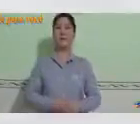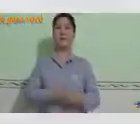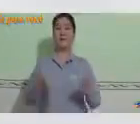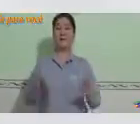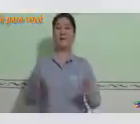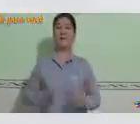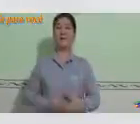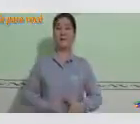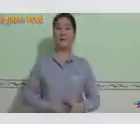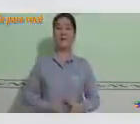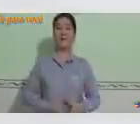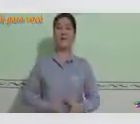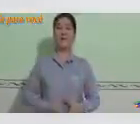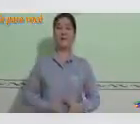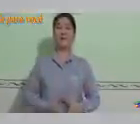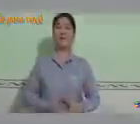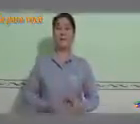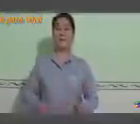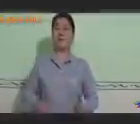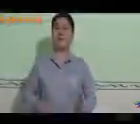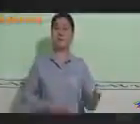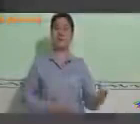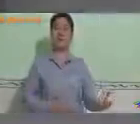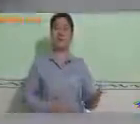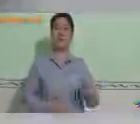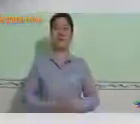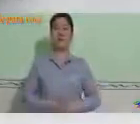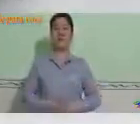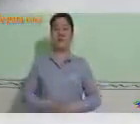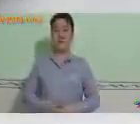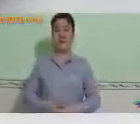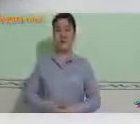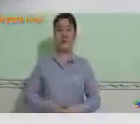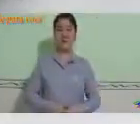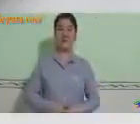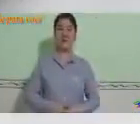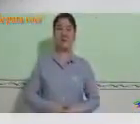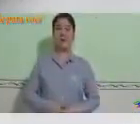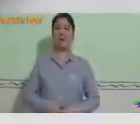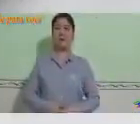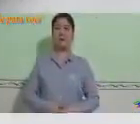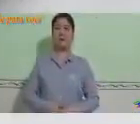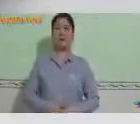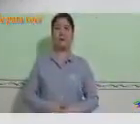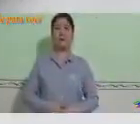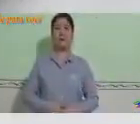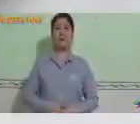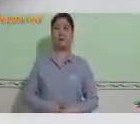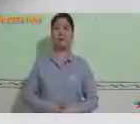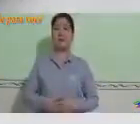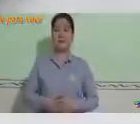Além disso, a massa também poderá ter um odor característico, podendo variar desde um cheiro doce a um cheiro